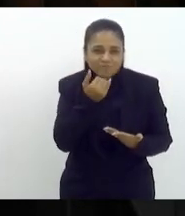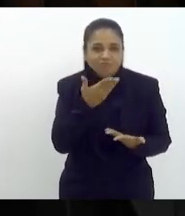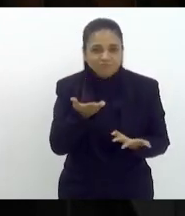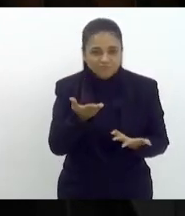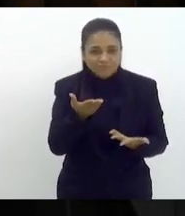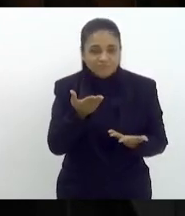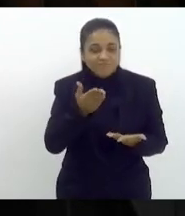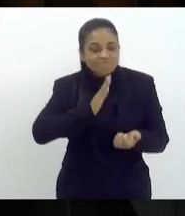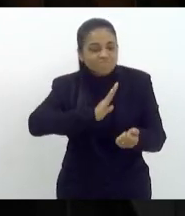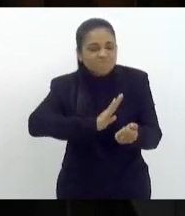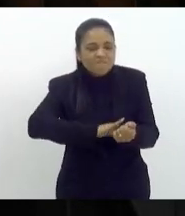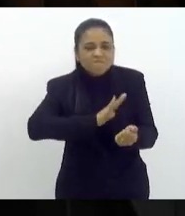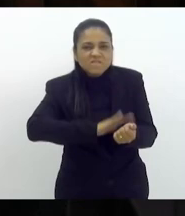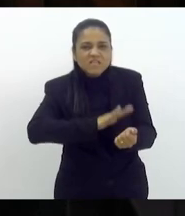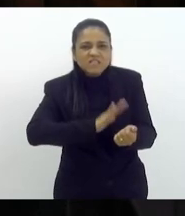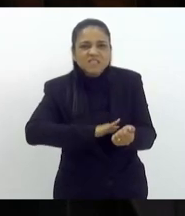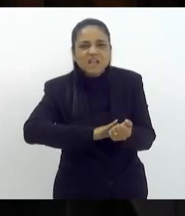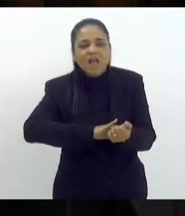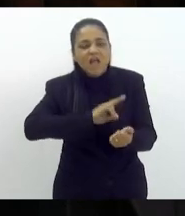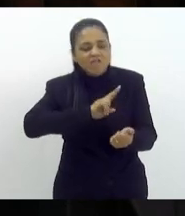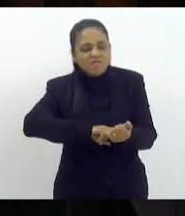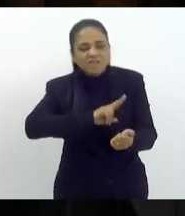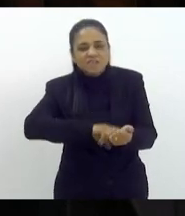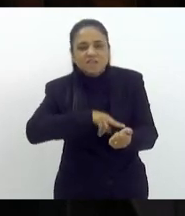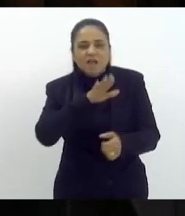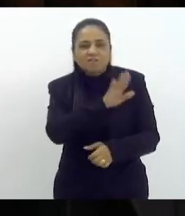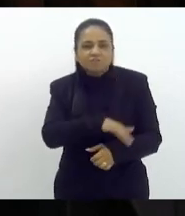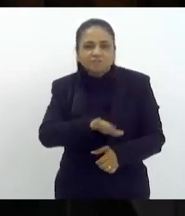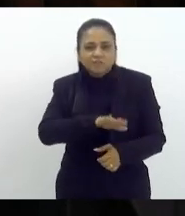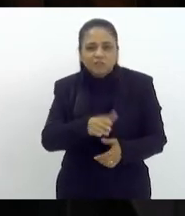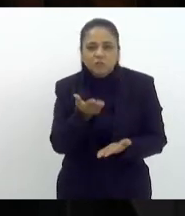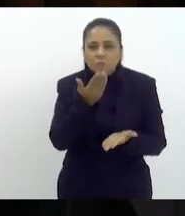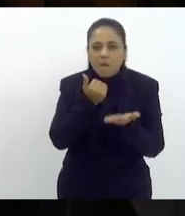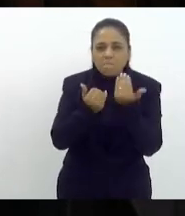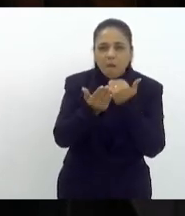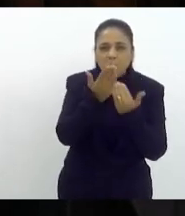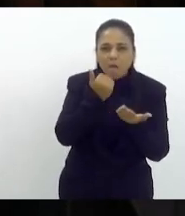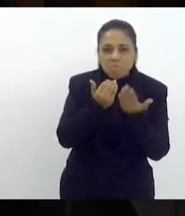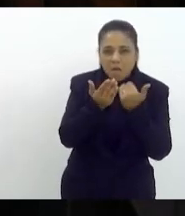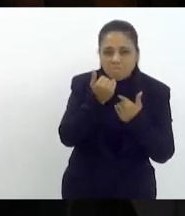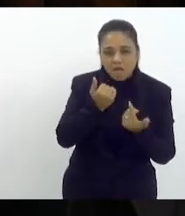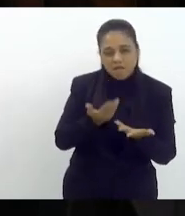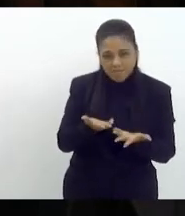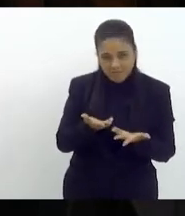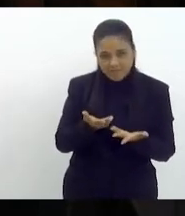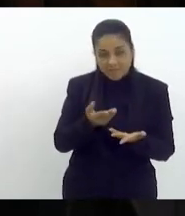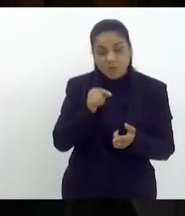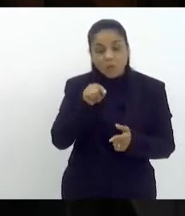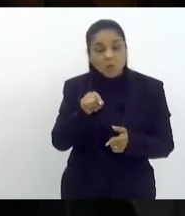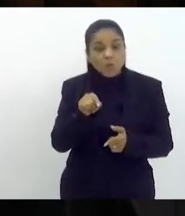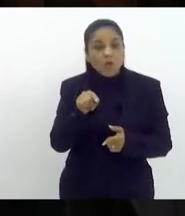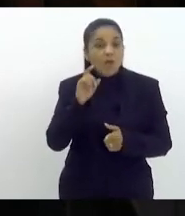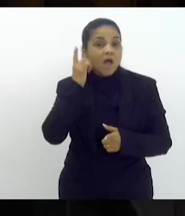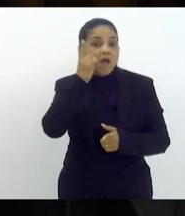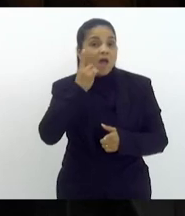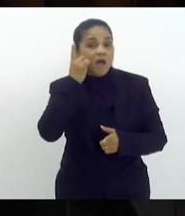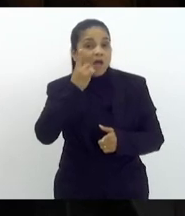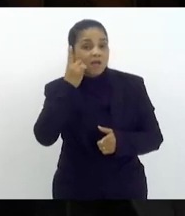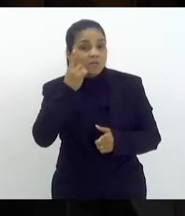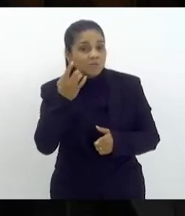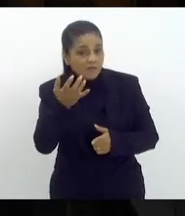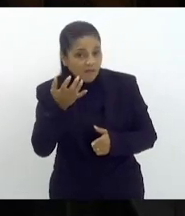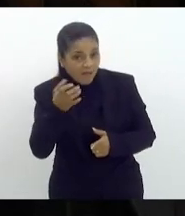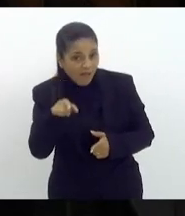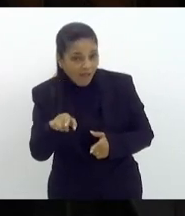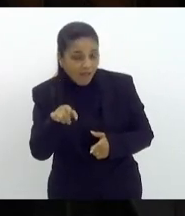viciadas nesse consumo o que tá querendo a deputada Lucinha é proteger a saúde